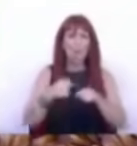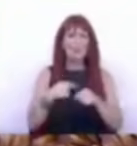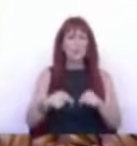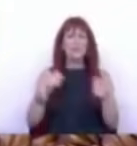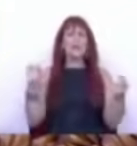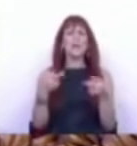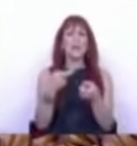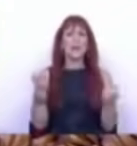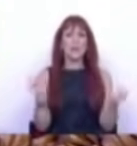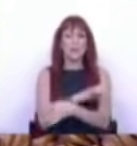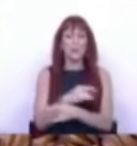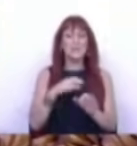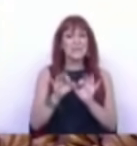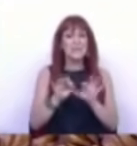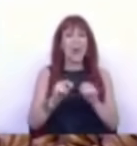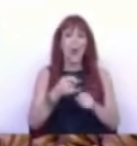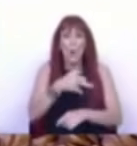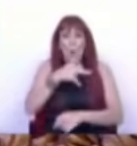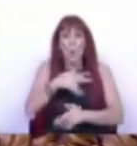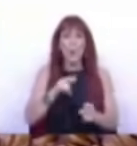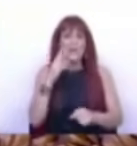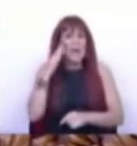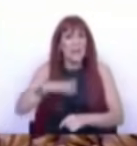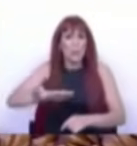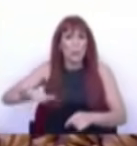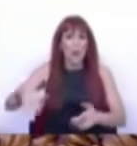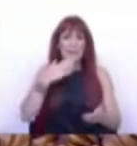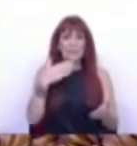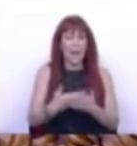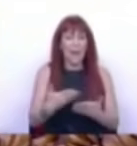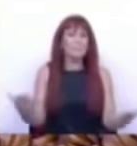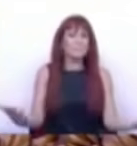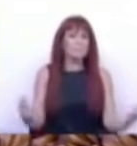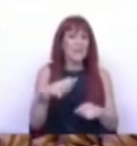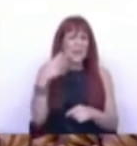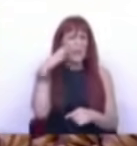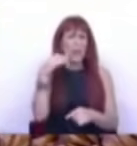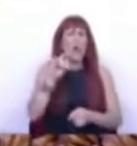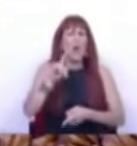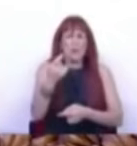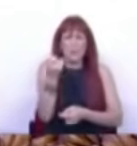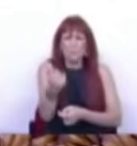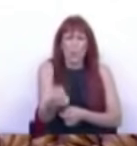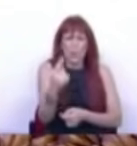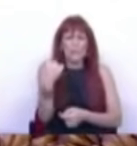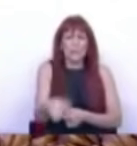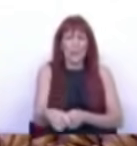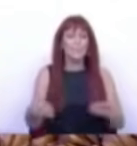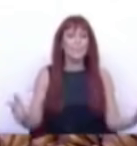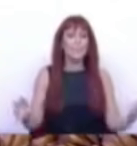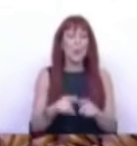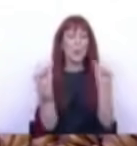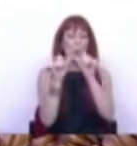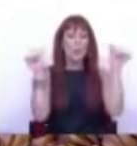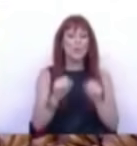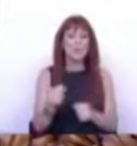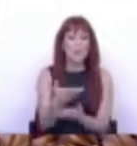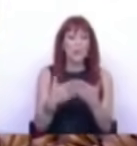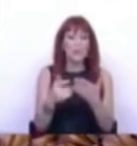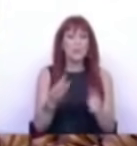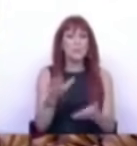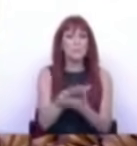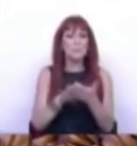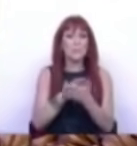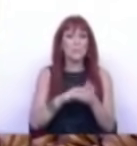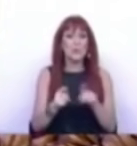notícias ainda tratam como catástrofes naturais, de natural. Foi logo. Mesmo muito tal. Tal. O sistema a fazerem um jogo de